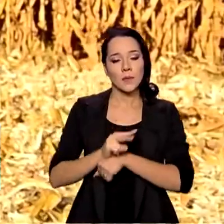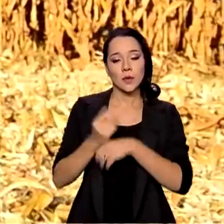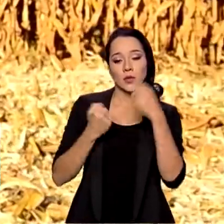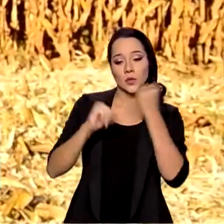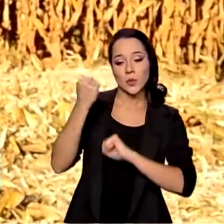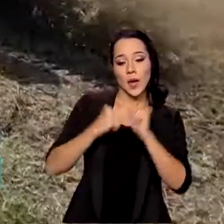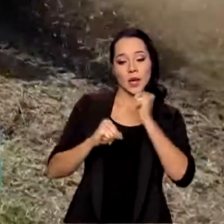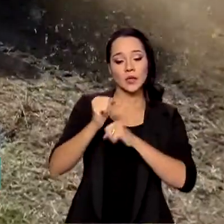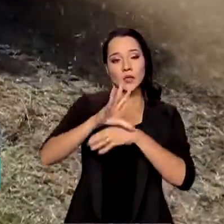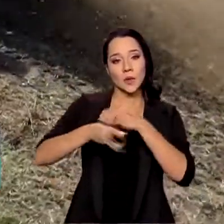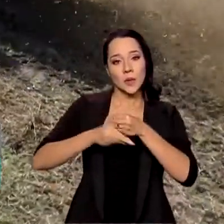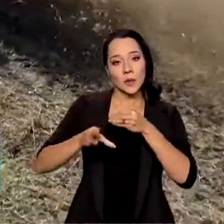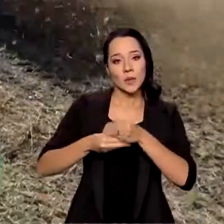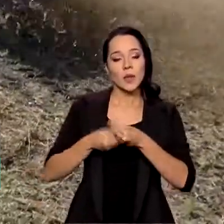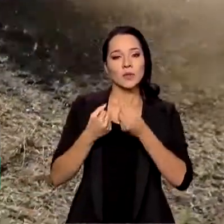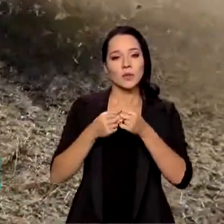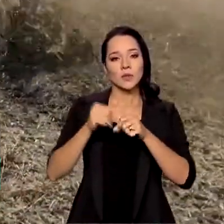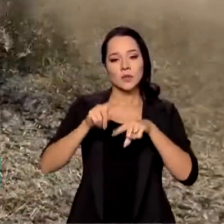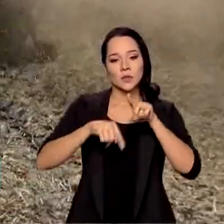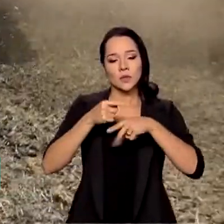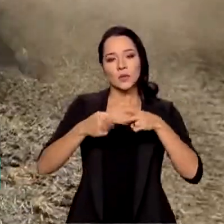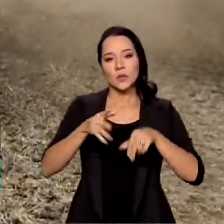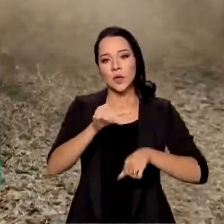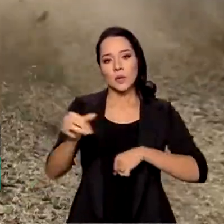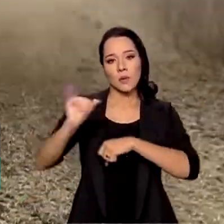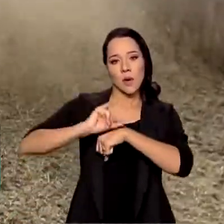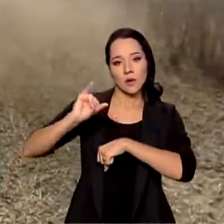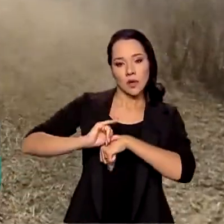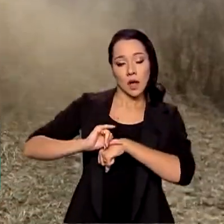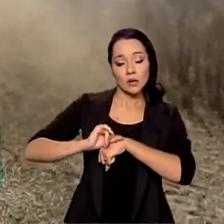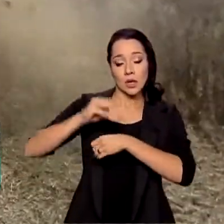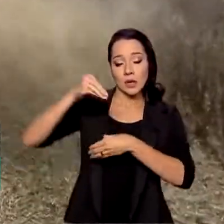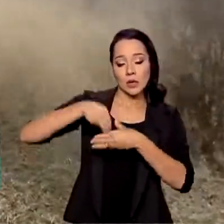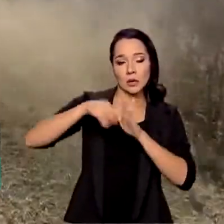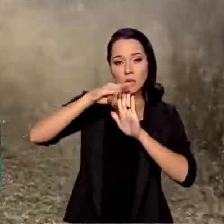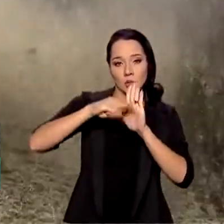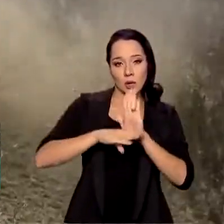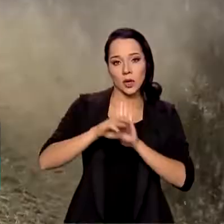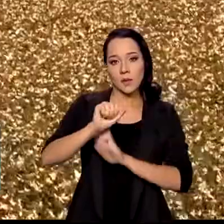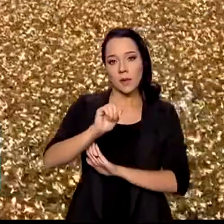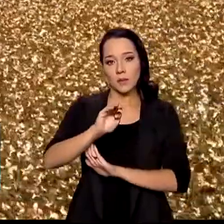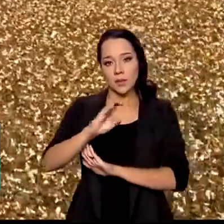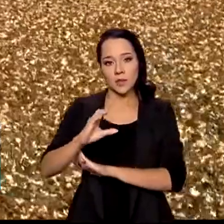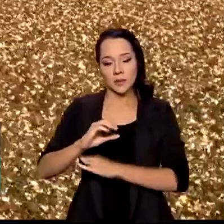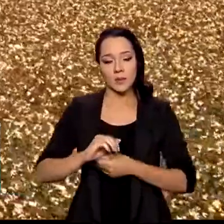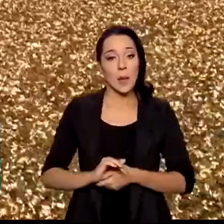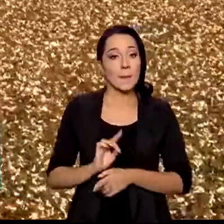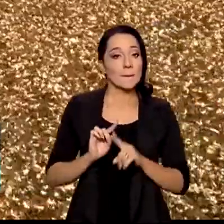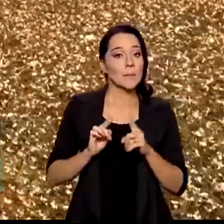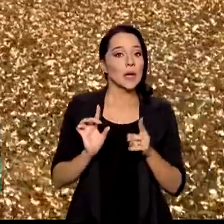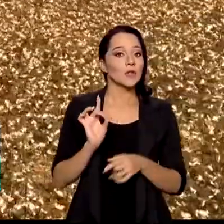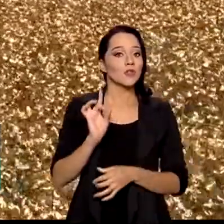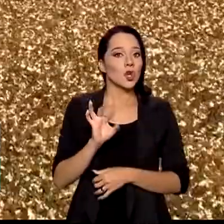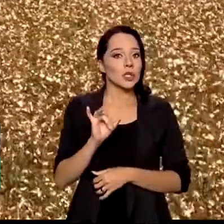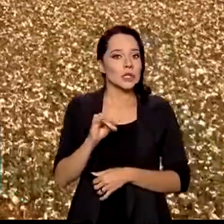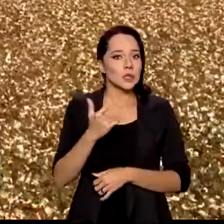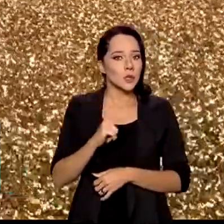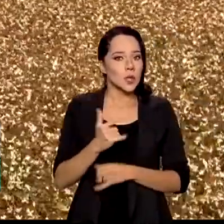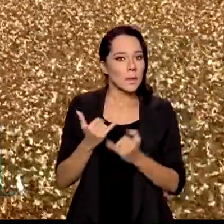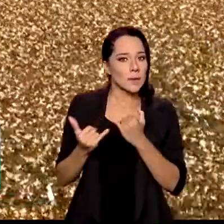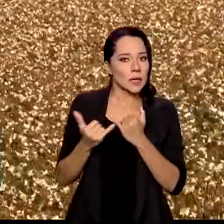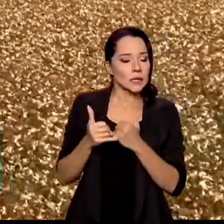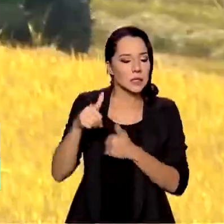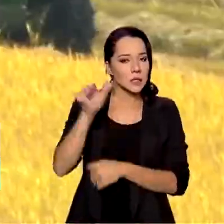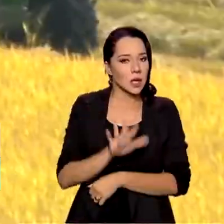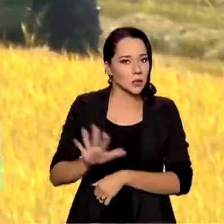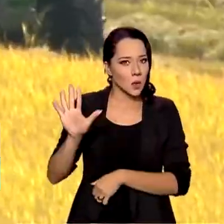máquinas, implementos e equipamentos importados dentro do programa ABC, mas só quando não houver similar